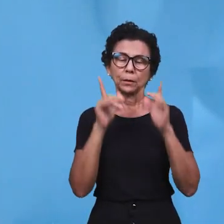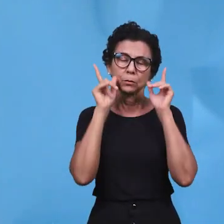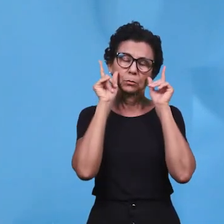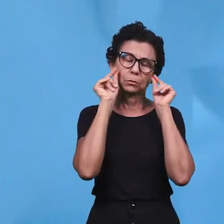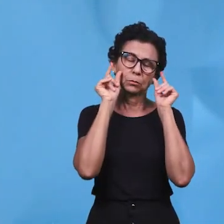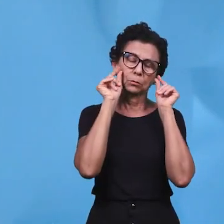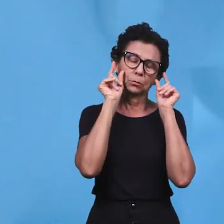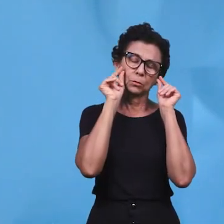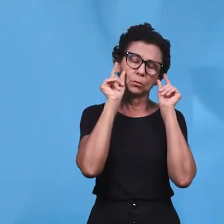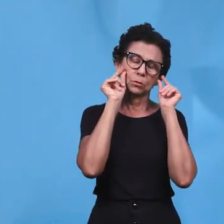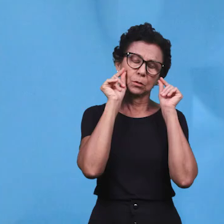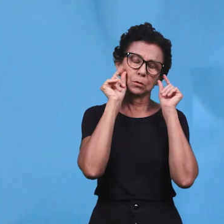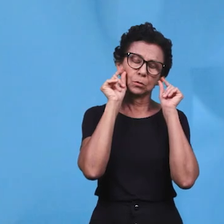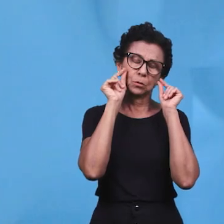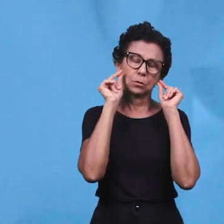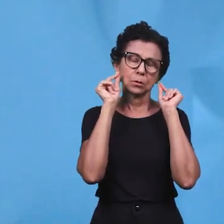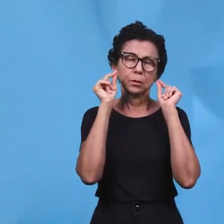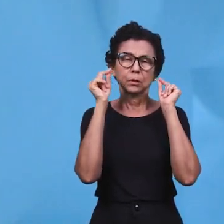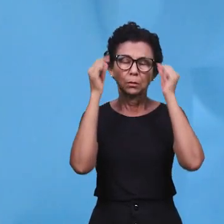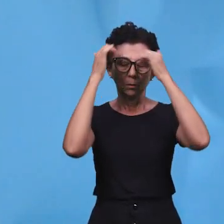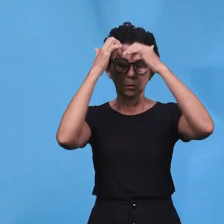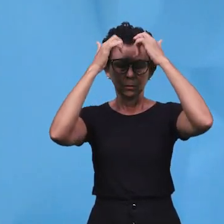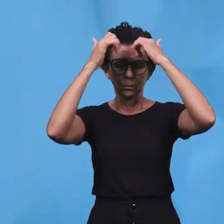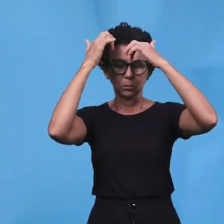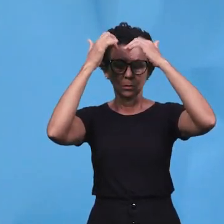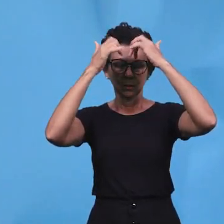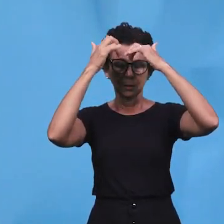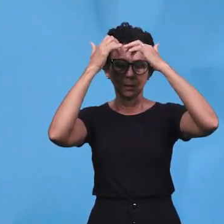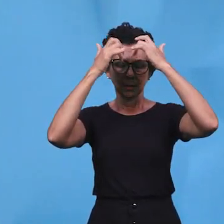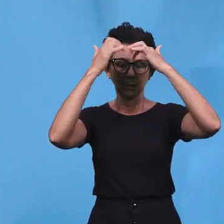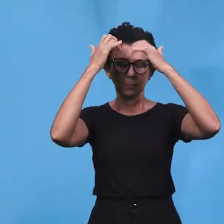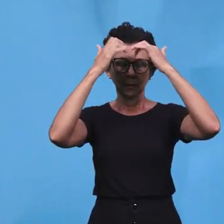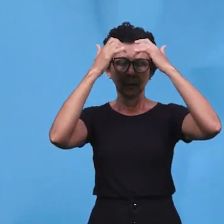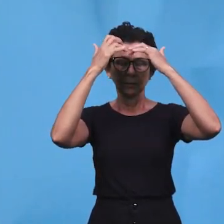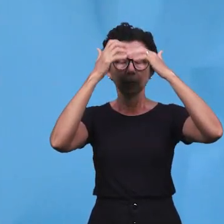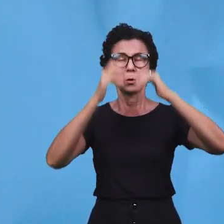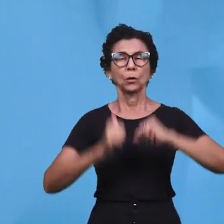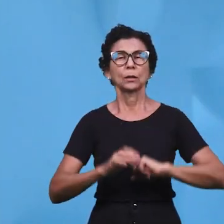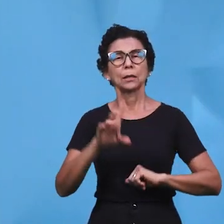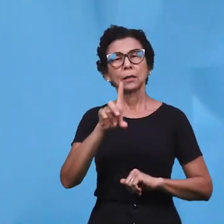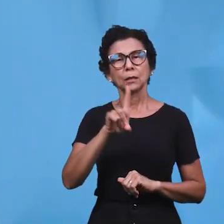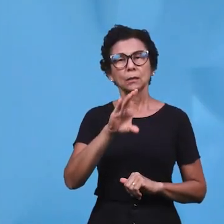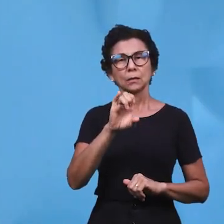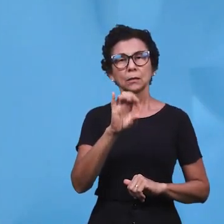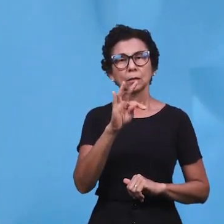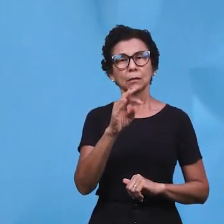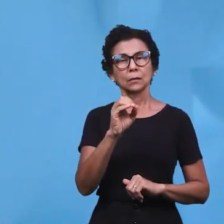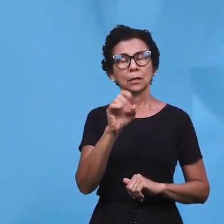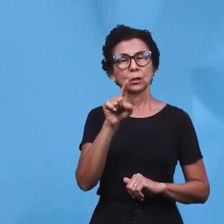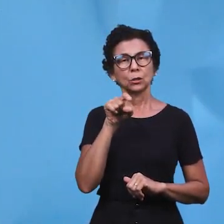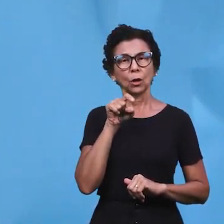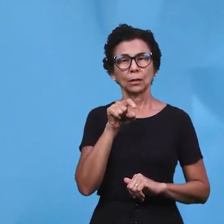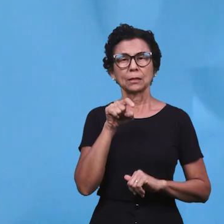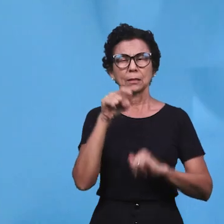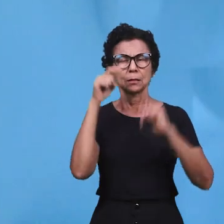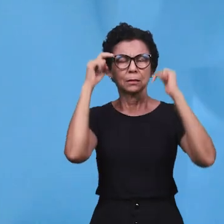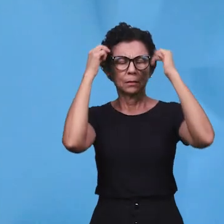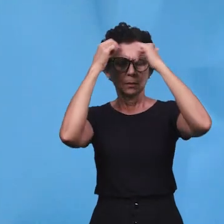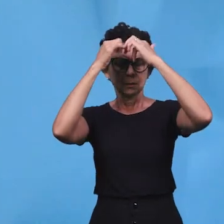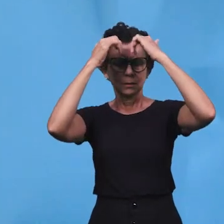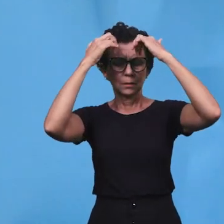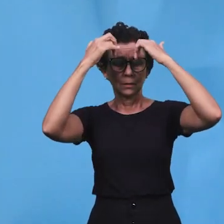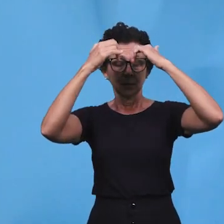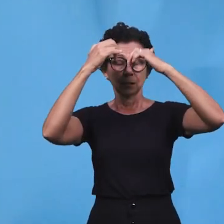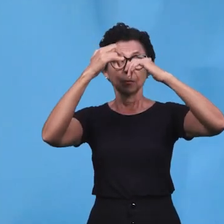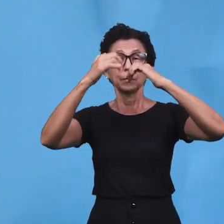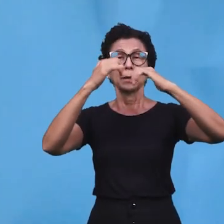ocorre um processo de desintoxicação cerebral, que é o detox cerebral, ou depuração cerebral. Isso só